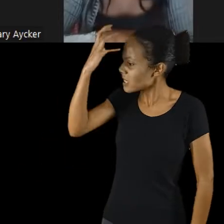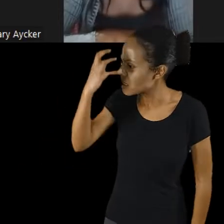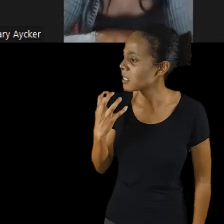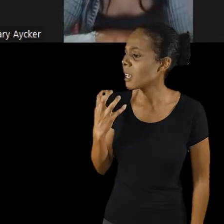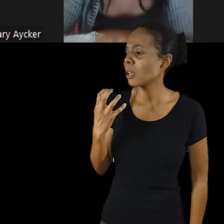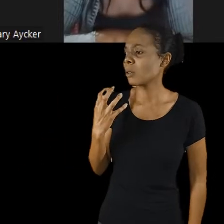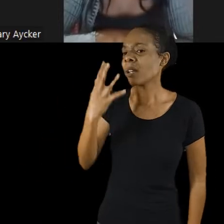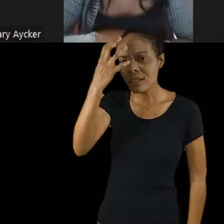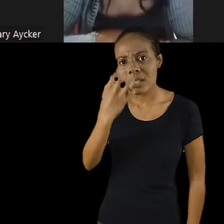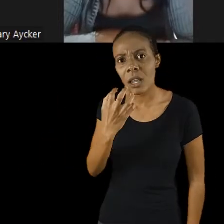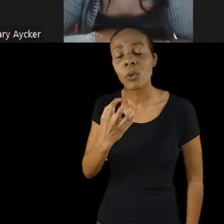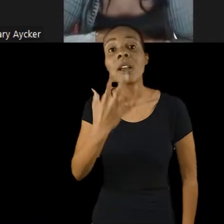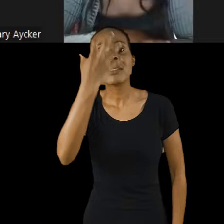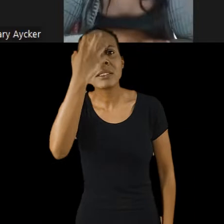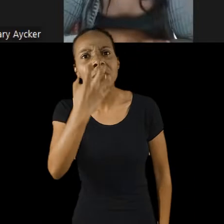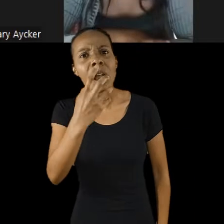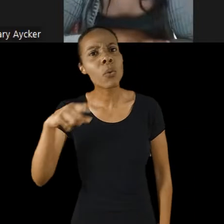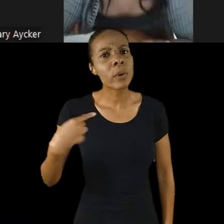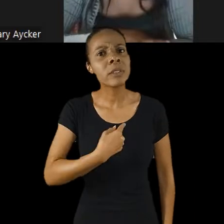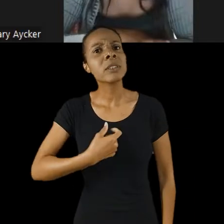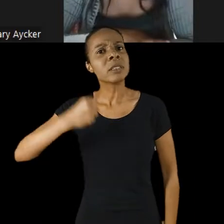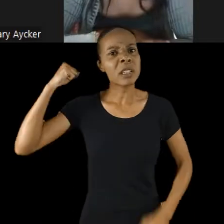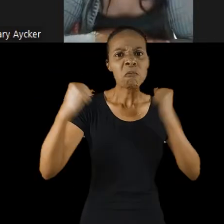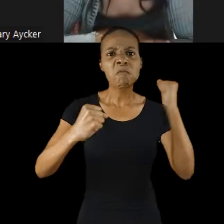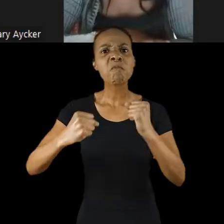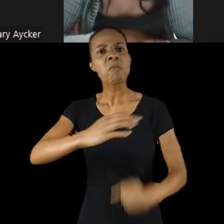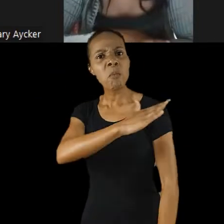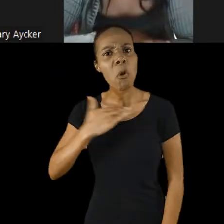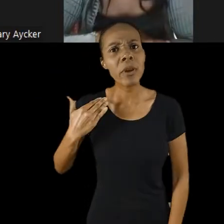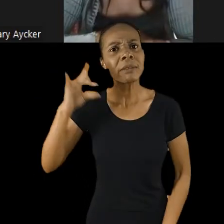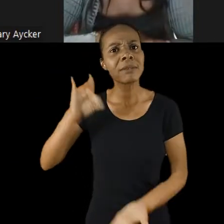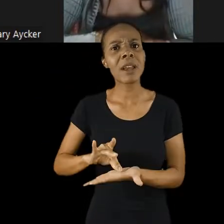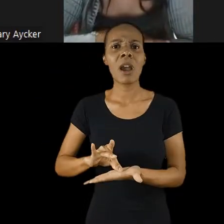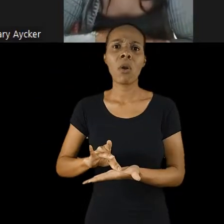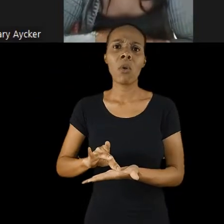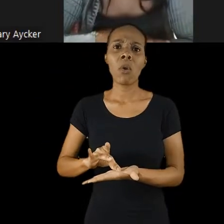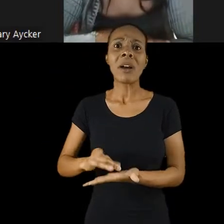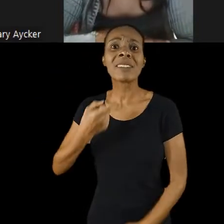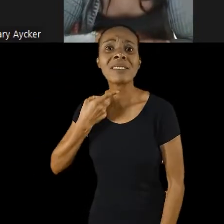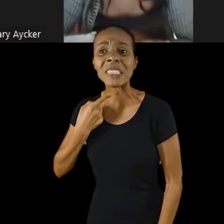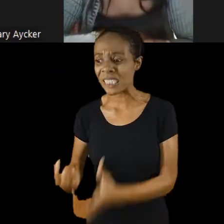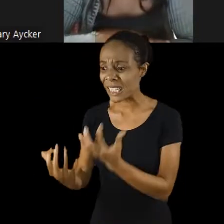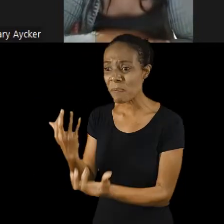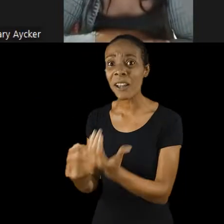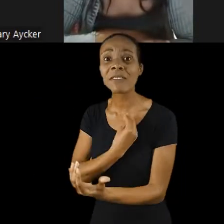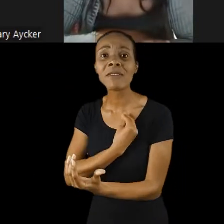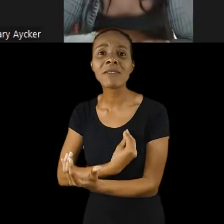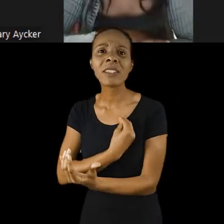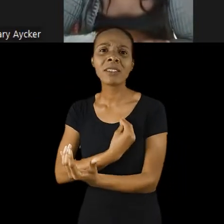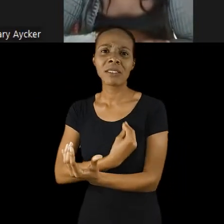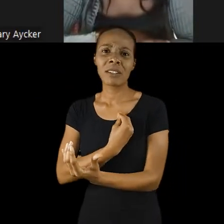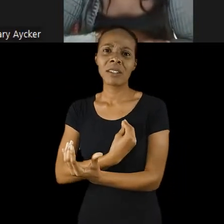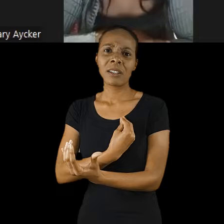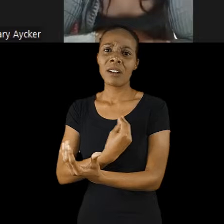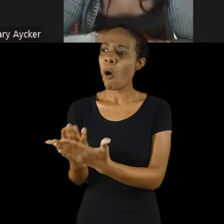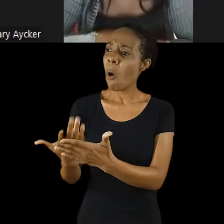muito sério. sério, a gente tá morrendo, porra. Tipo assim, caramba, em Recife, uma travesti foi queimada viva. Há pouco tempo, uma travesti